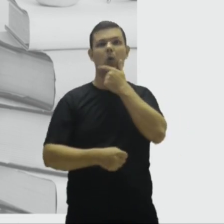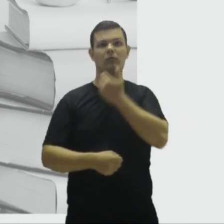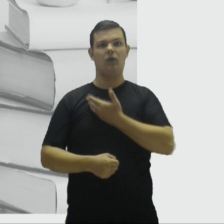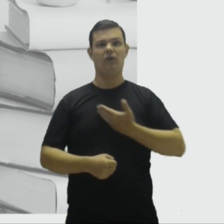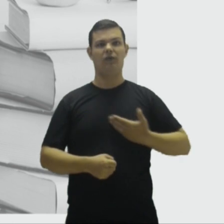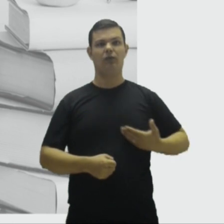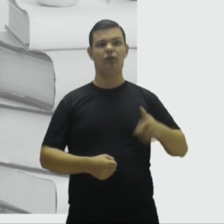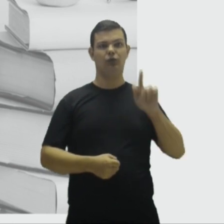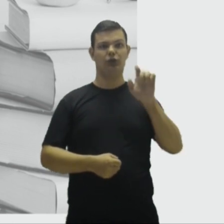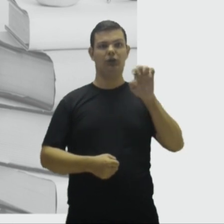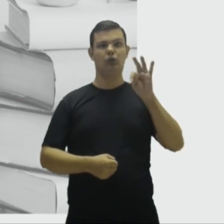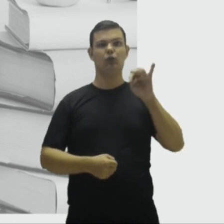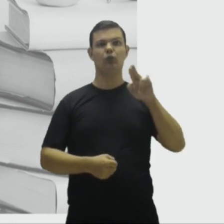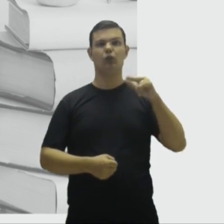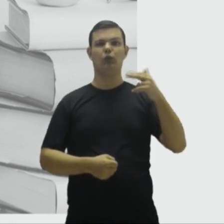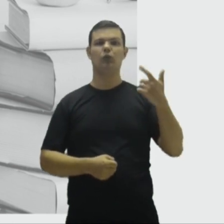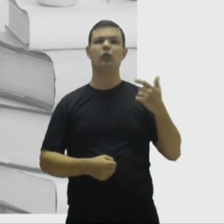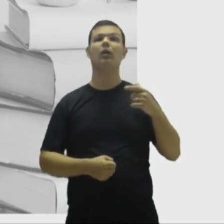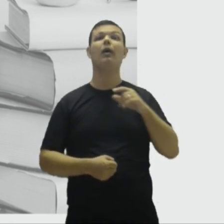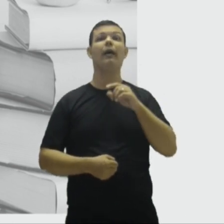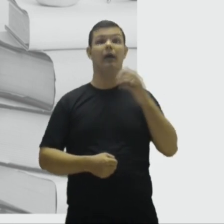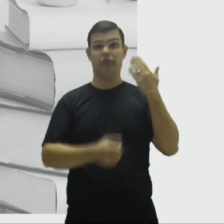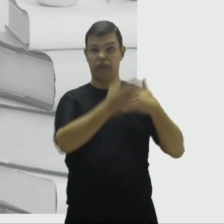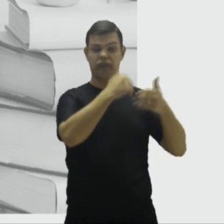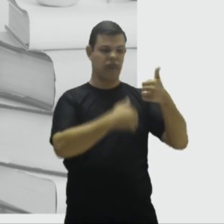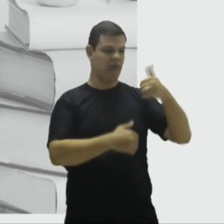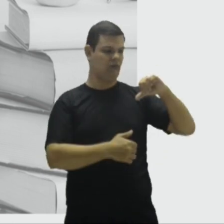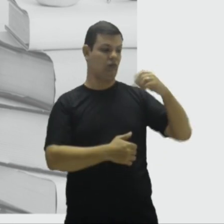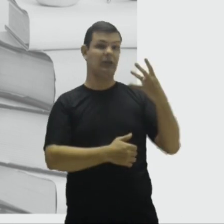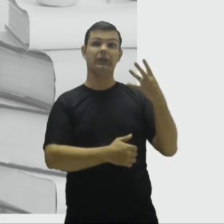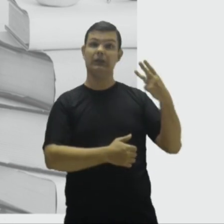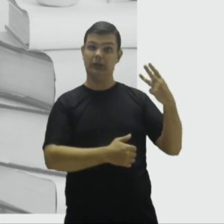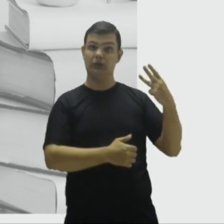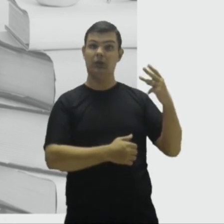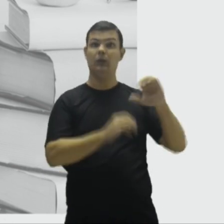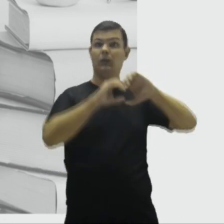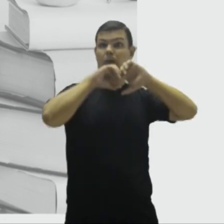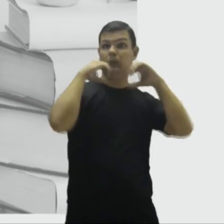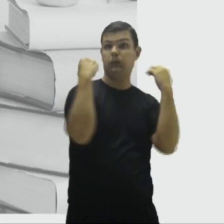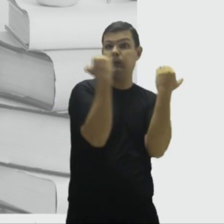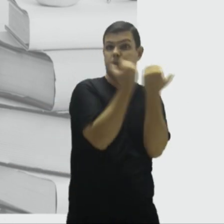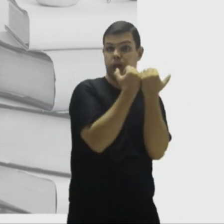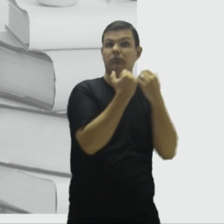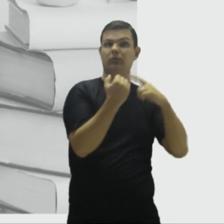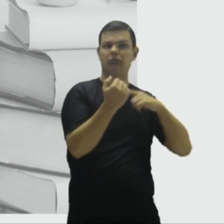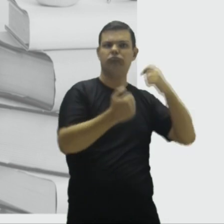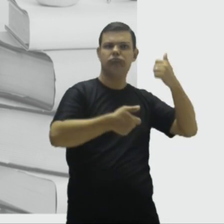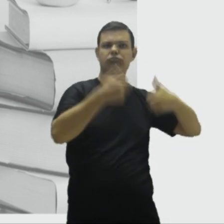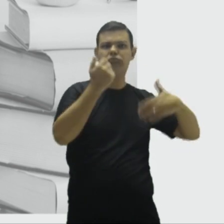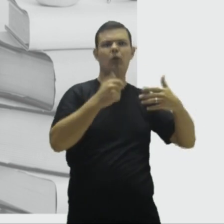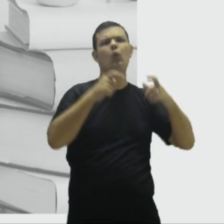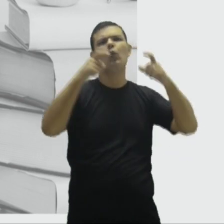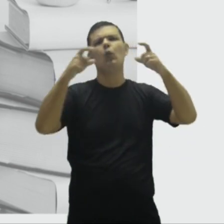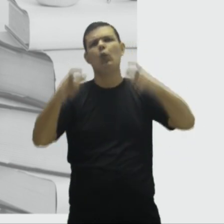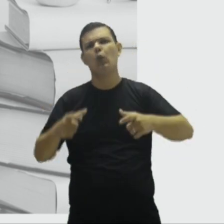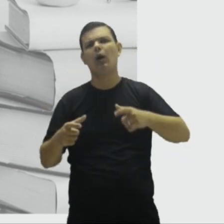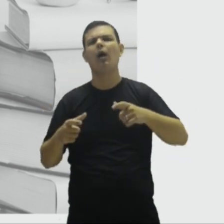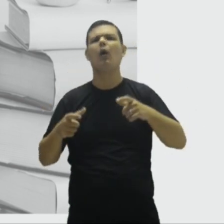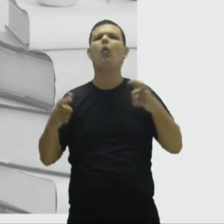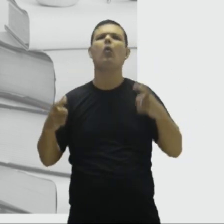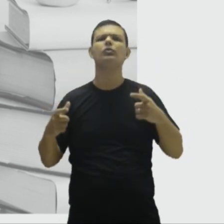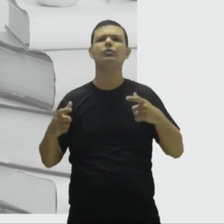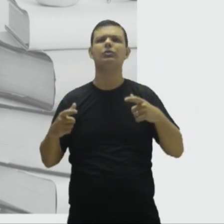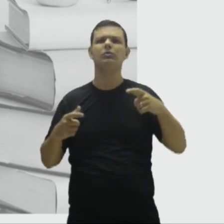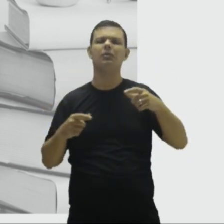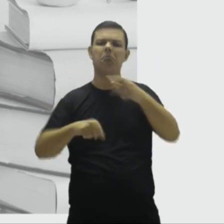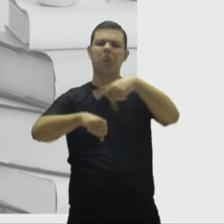em 1943. Nós tivemos um congresso chamado Congresso Indigenista. Não aconteceu no Brasil. Aconteceu